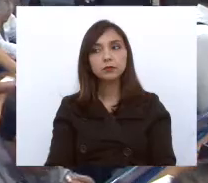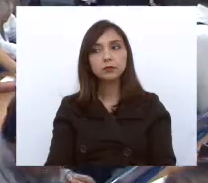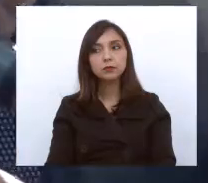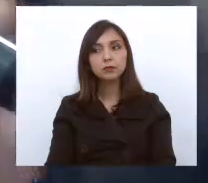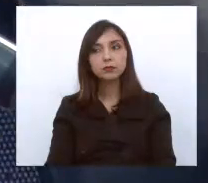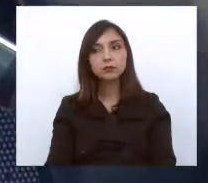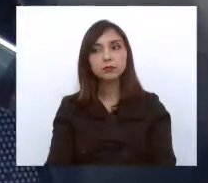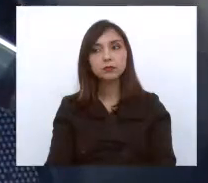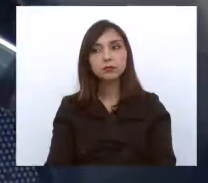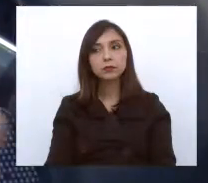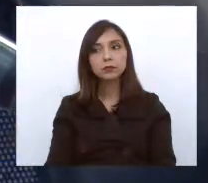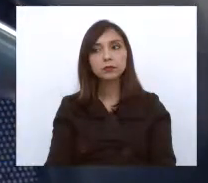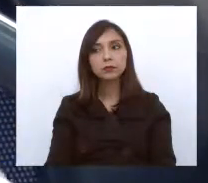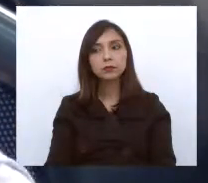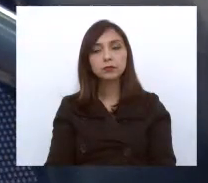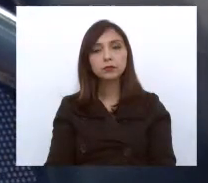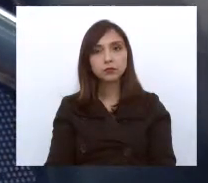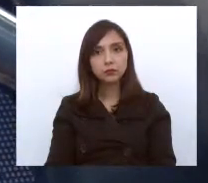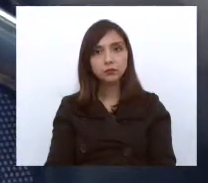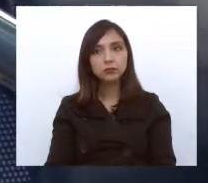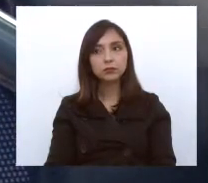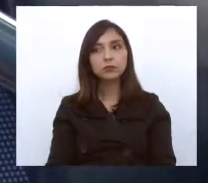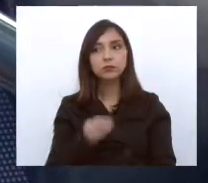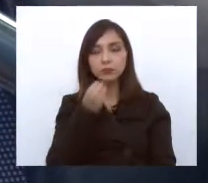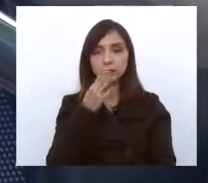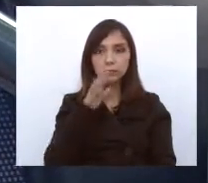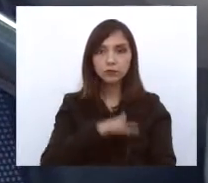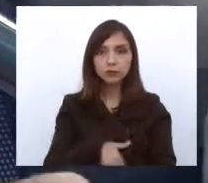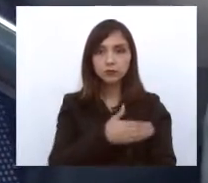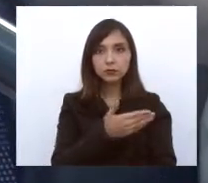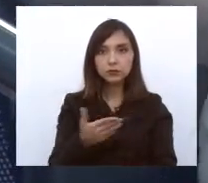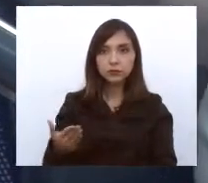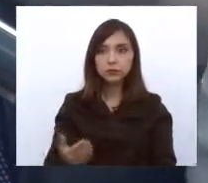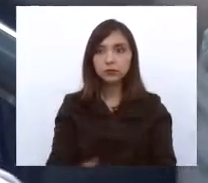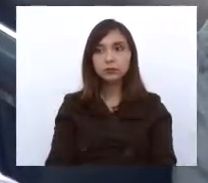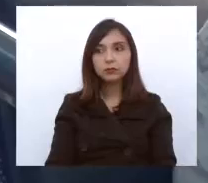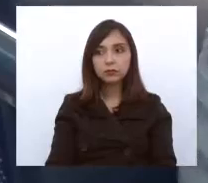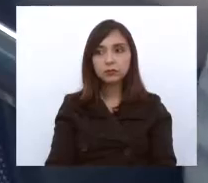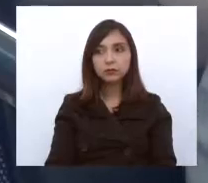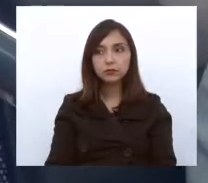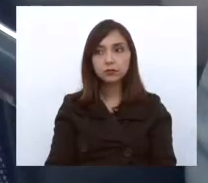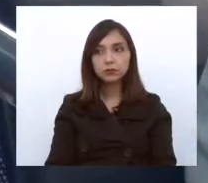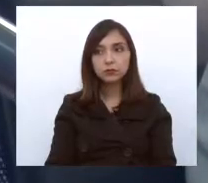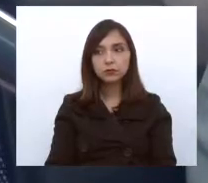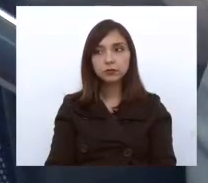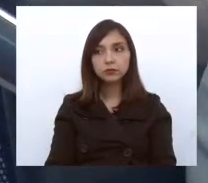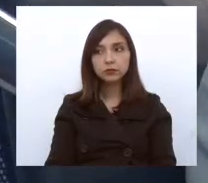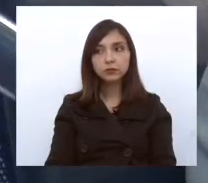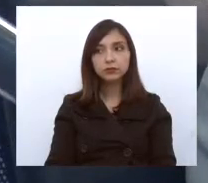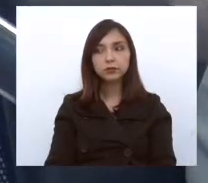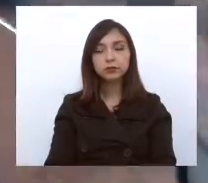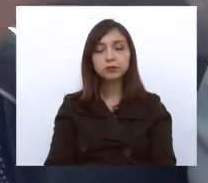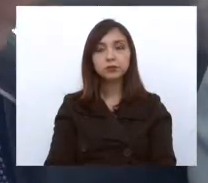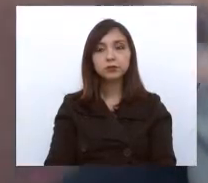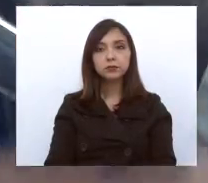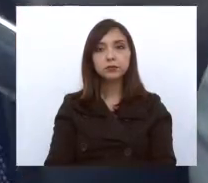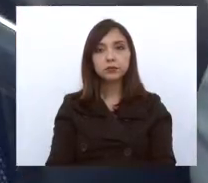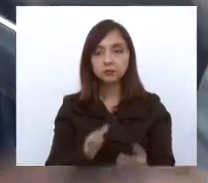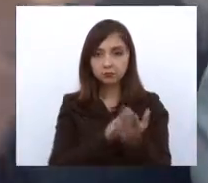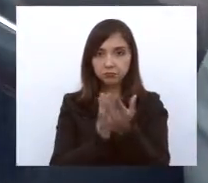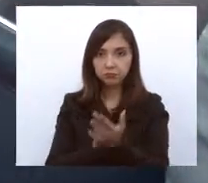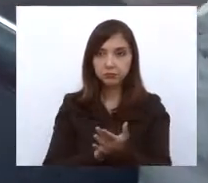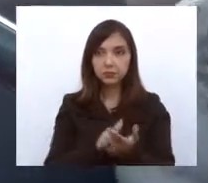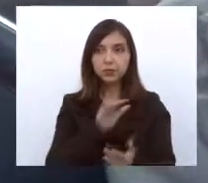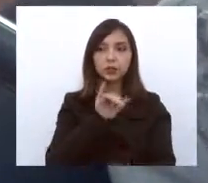Opa, chegou o som. Votado presidente, novos vereadores, público e presente, né? Para justificar. Quero aqui parabenizar